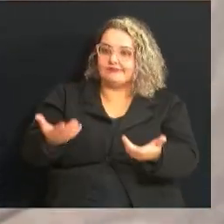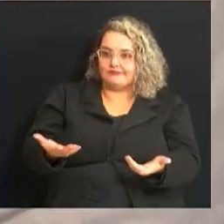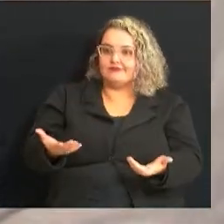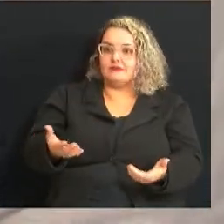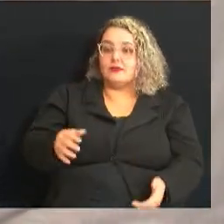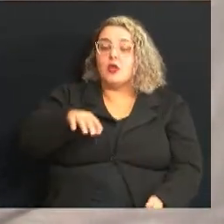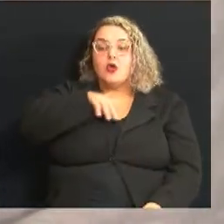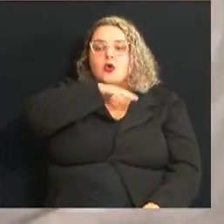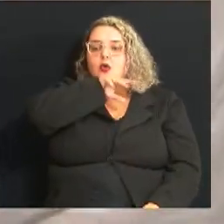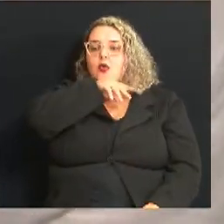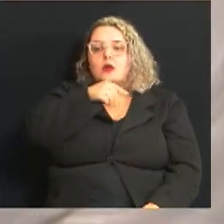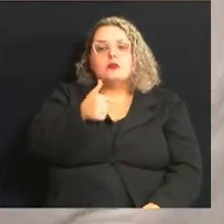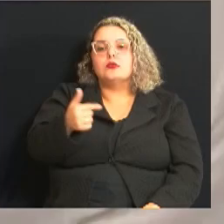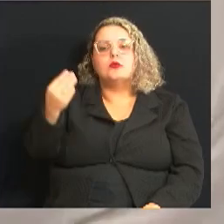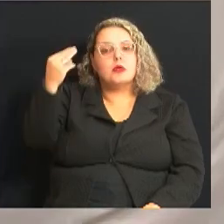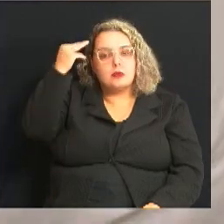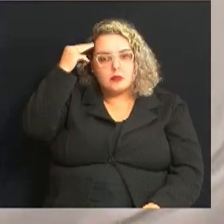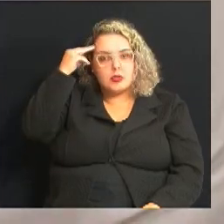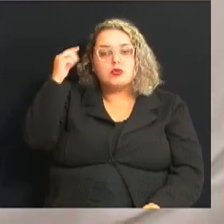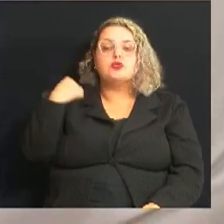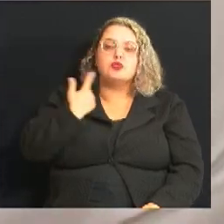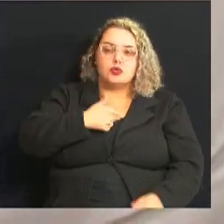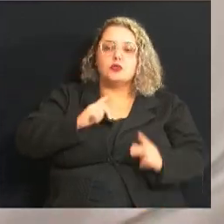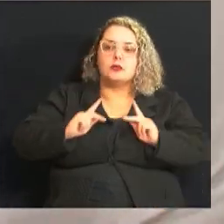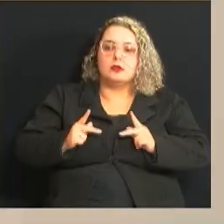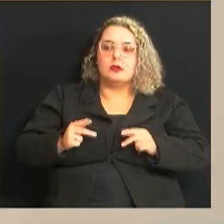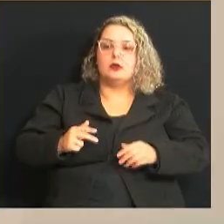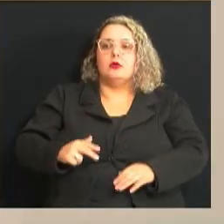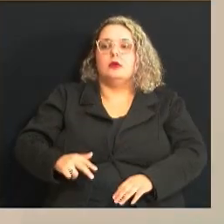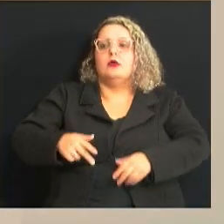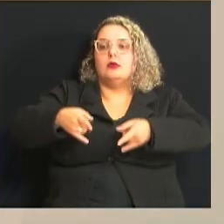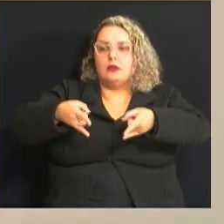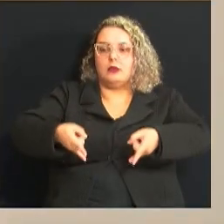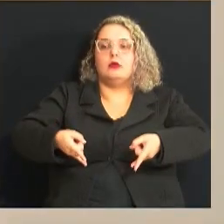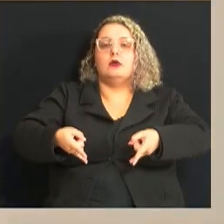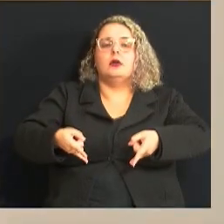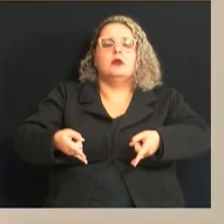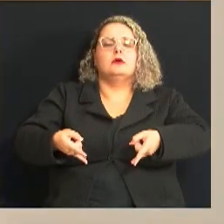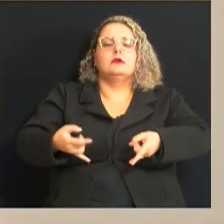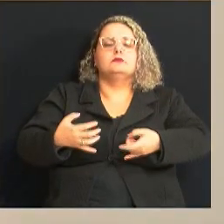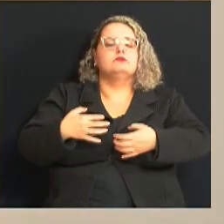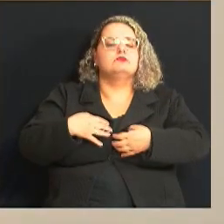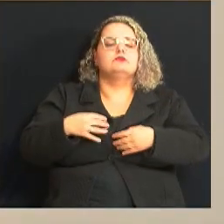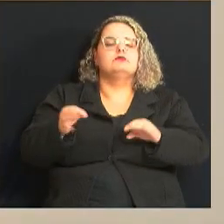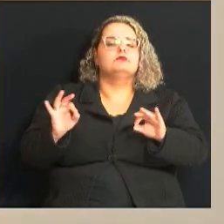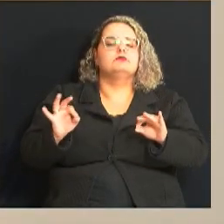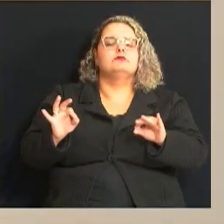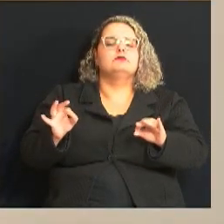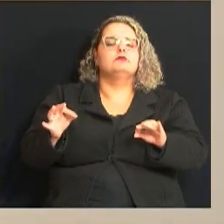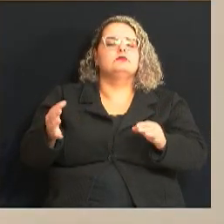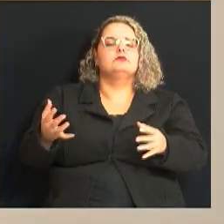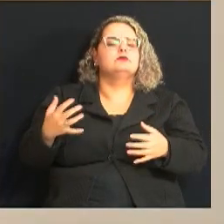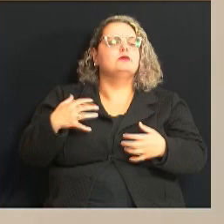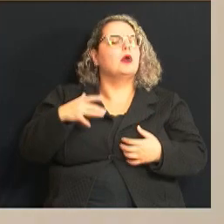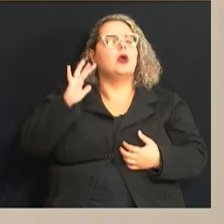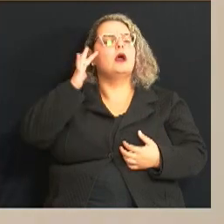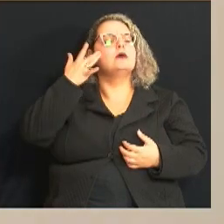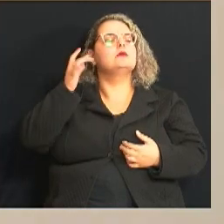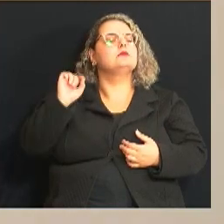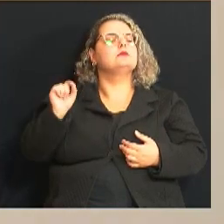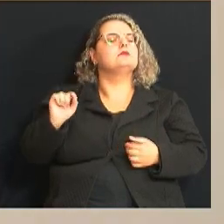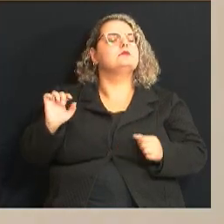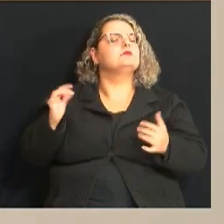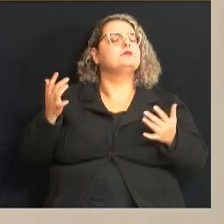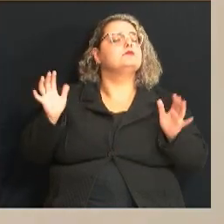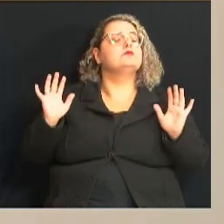não tem a mente, né? Nós, humanos, a gente deita na maca e fica, não estou sentindo nada, nossa, quero ver o que eu estou sentindo, acho que não vai acontecer nada. E eles